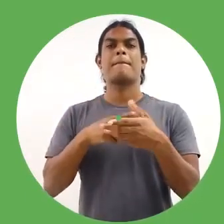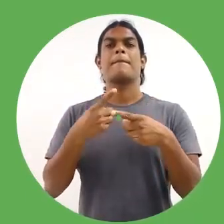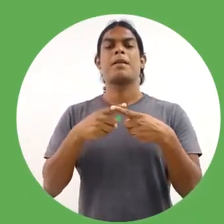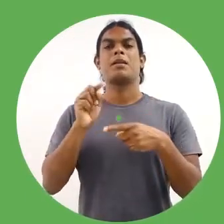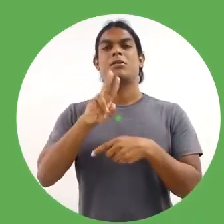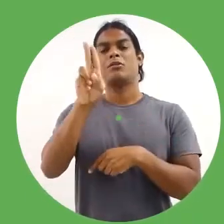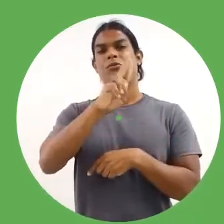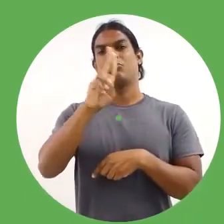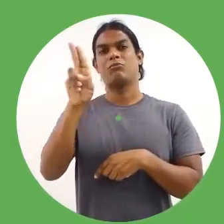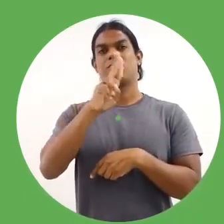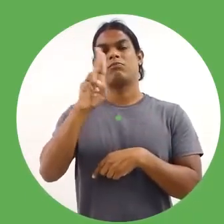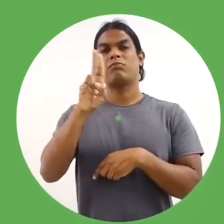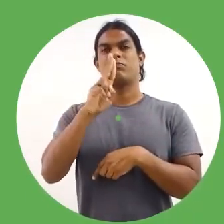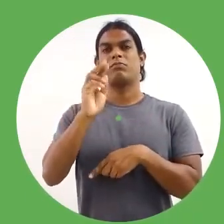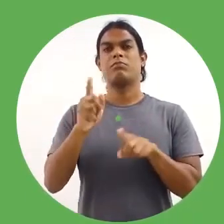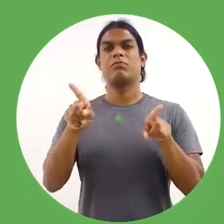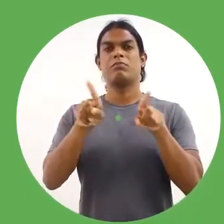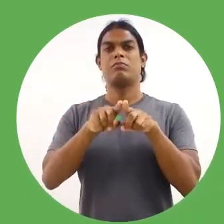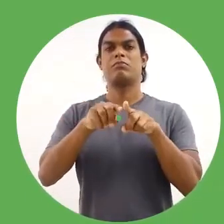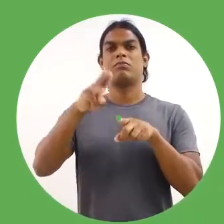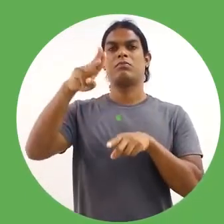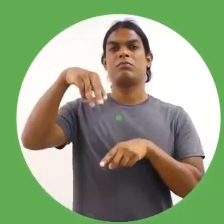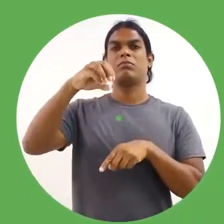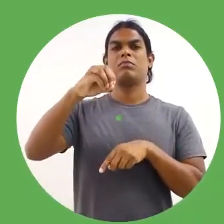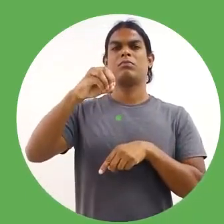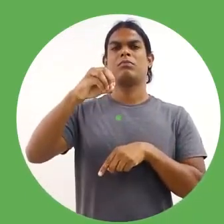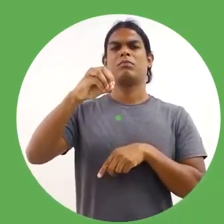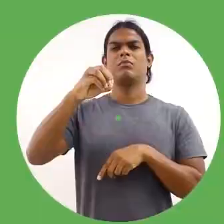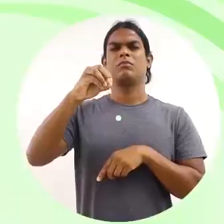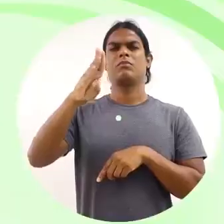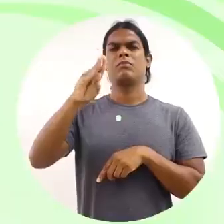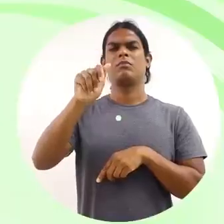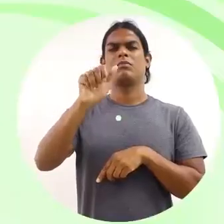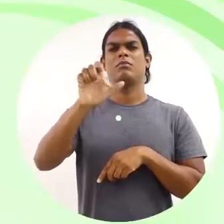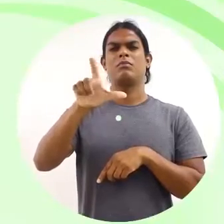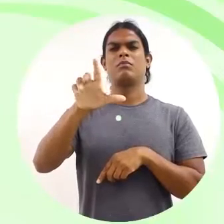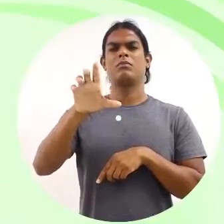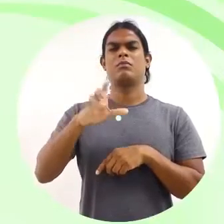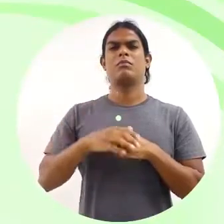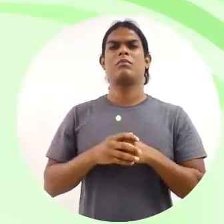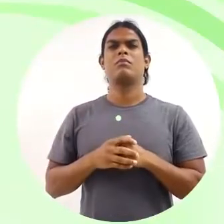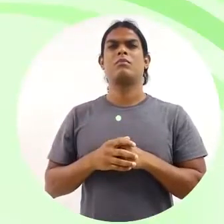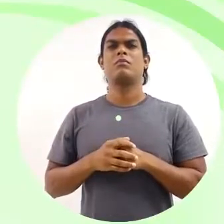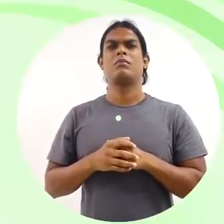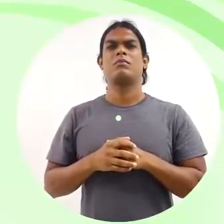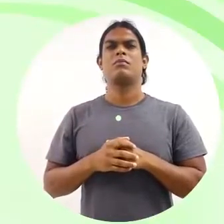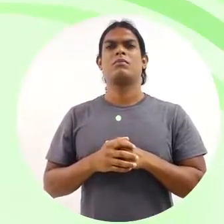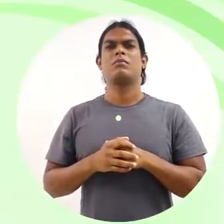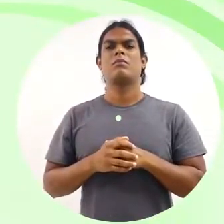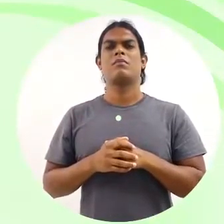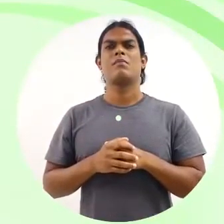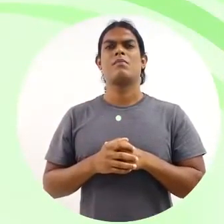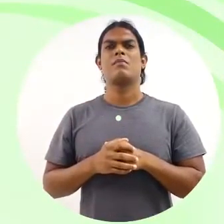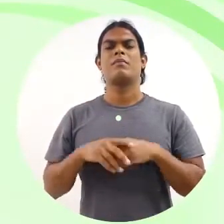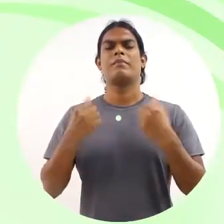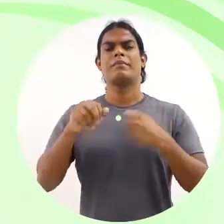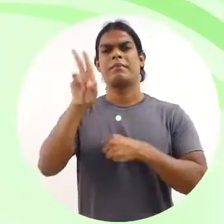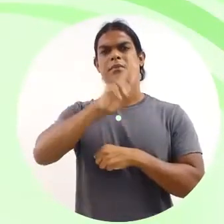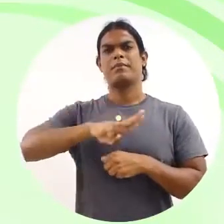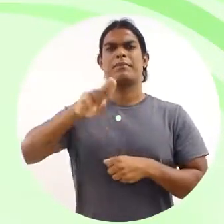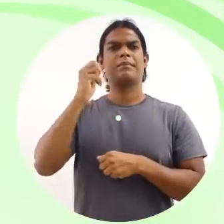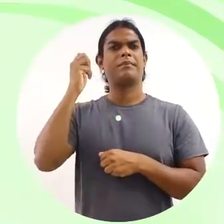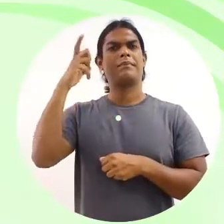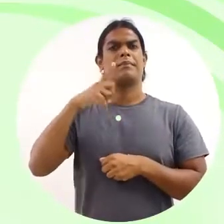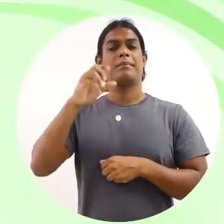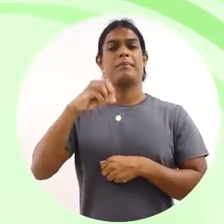nome seria a junção do mobile com broadcast. Então, você pode utilizar o celular